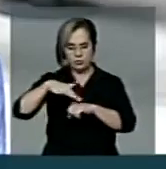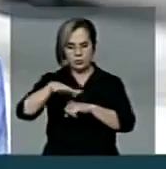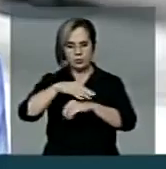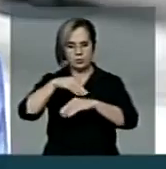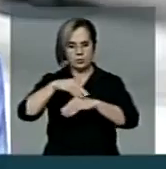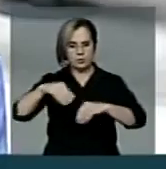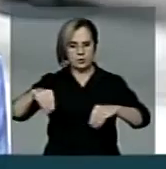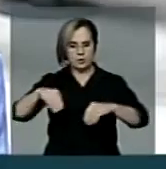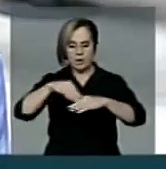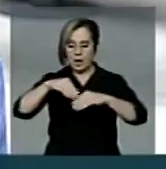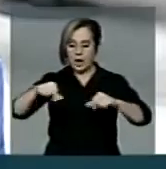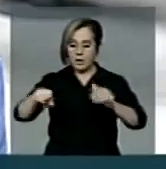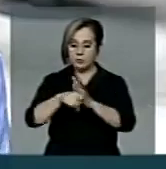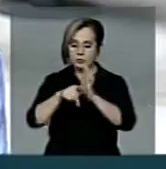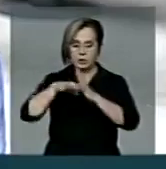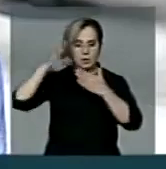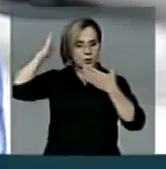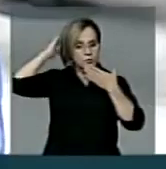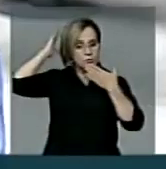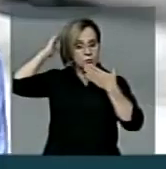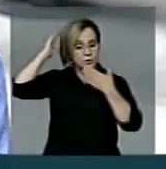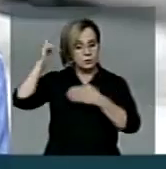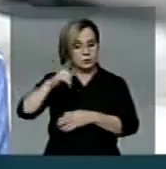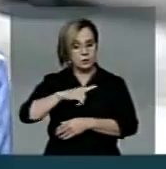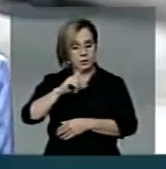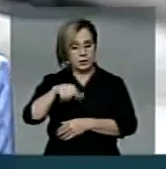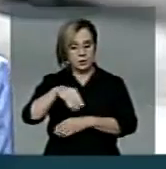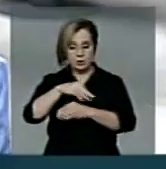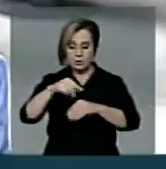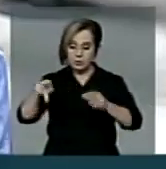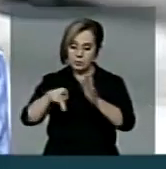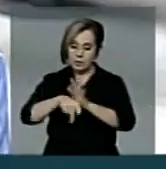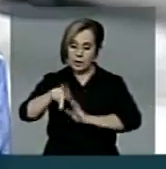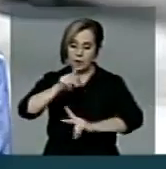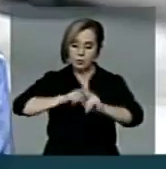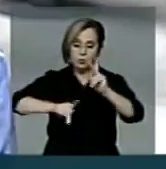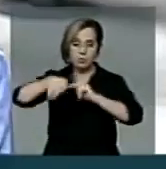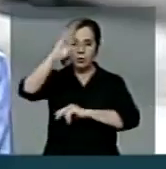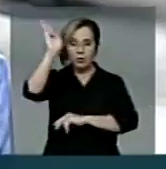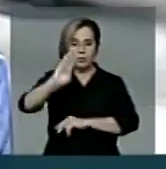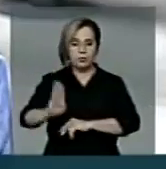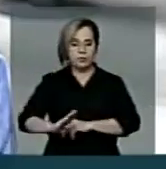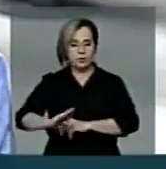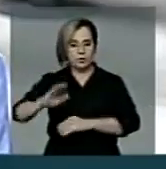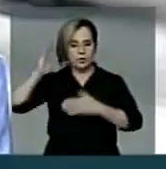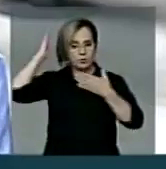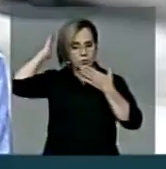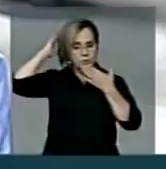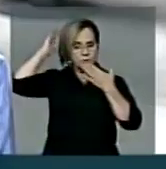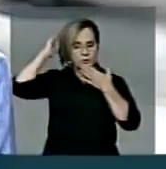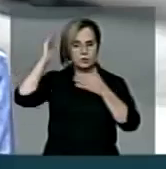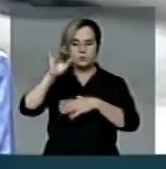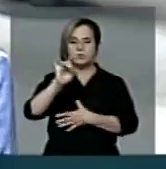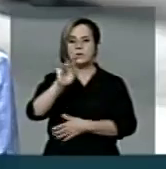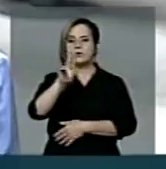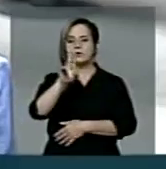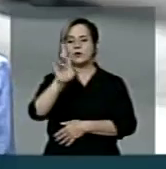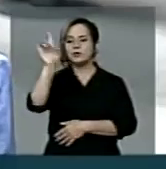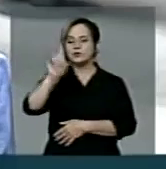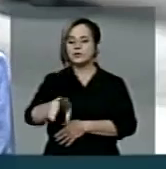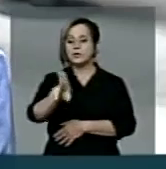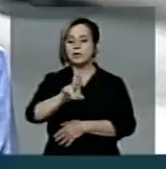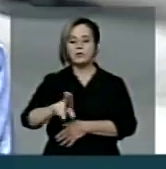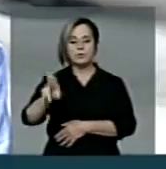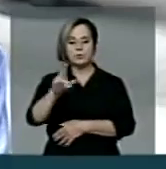as terras que os índios ocupam são terras do povo brasileiro. Os índios têm apenas o direito de uso dos recursos